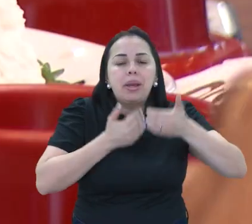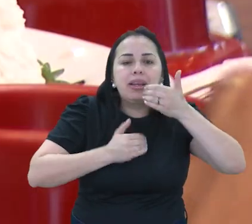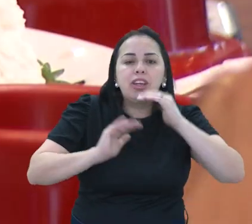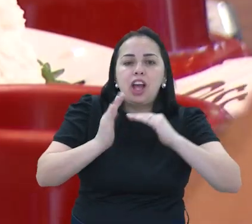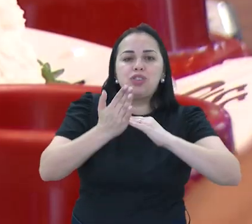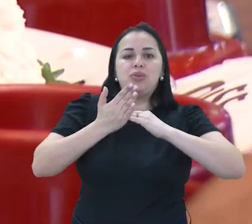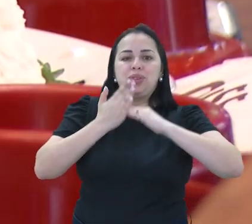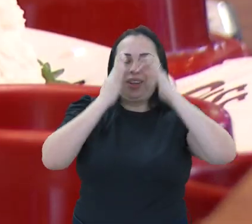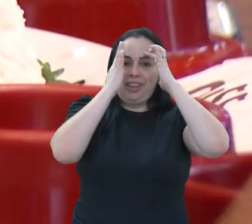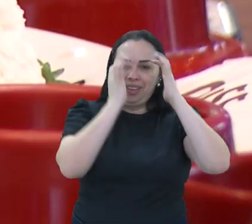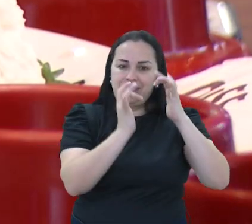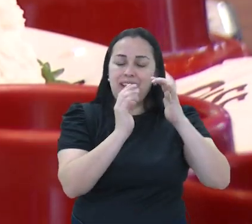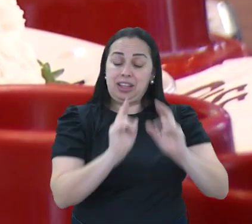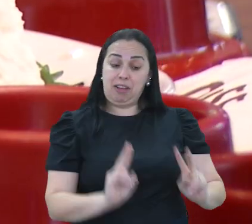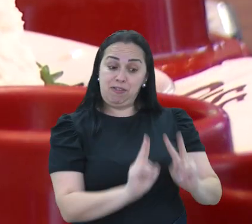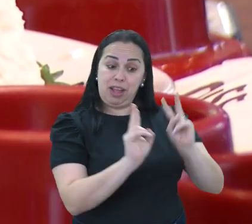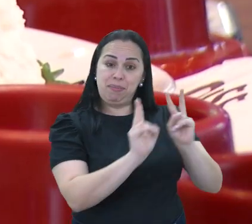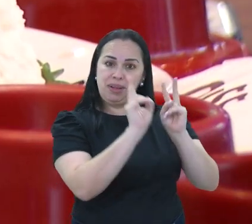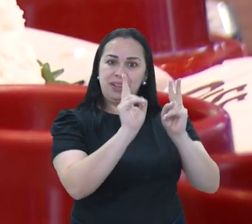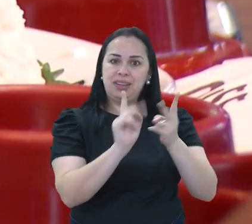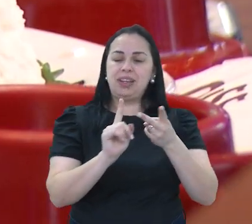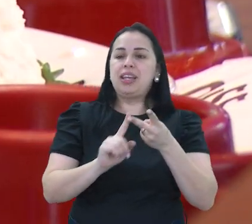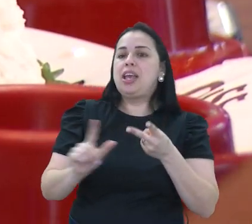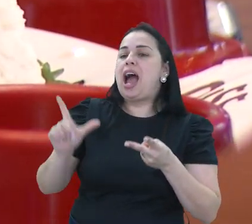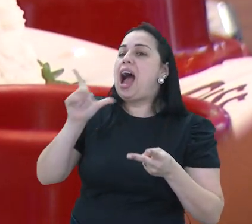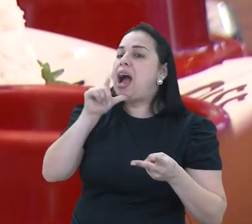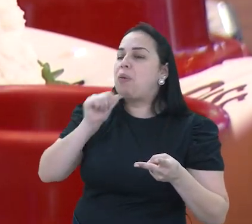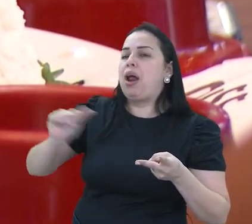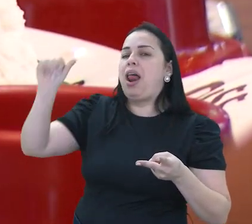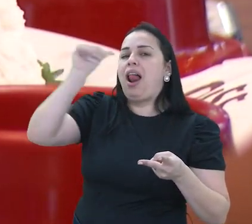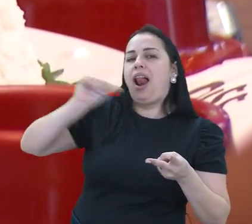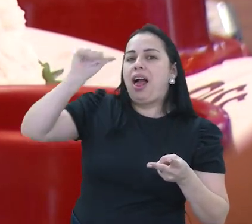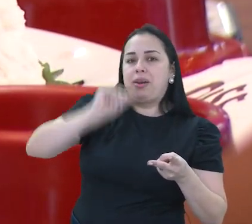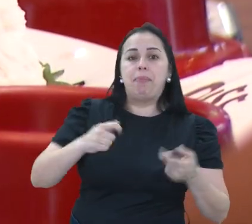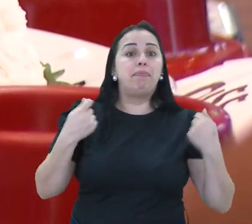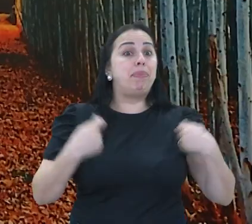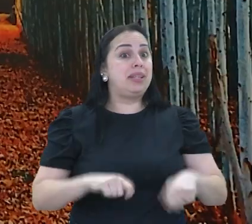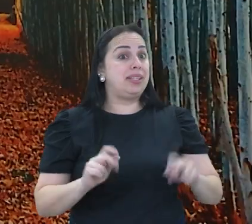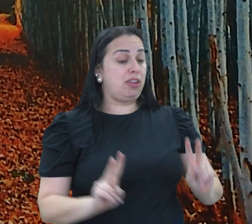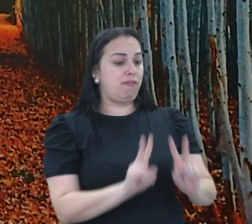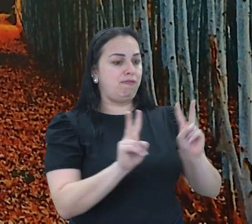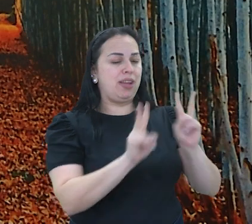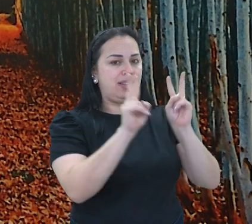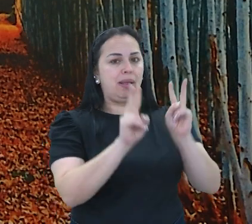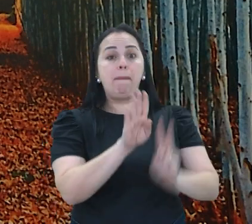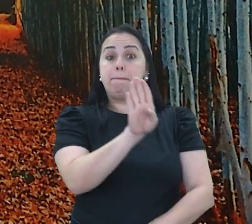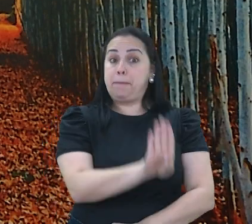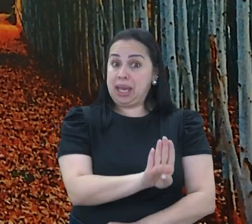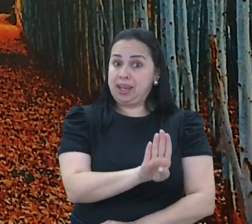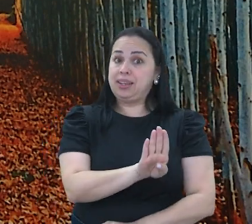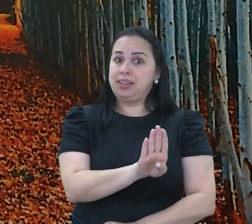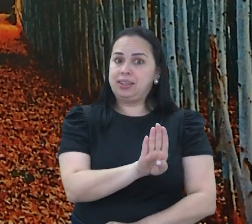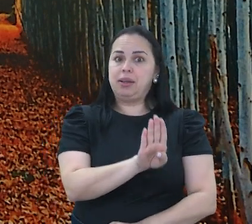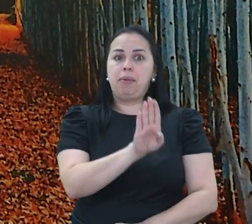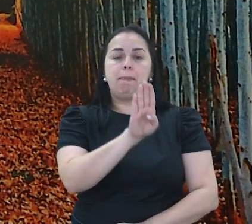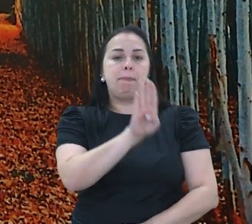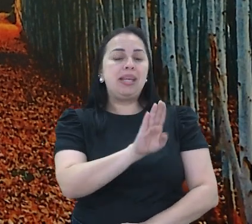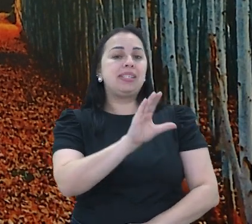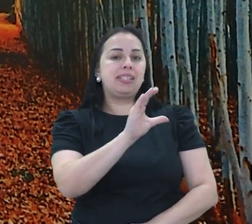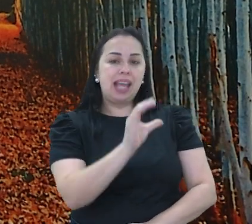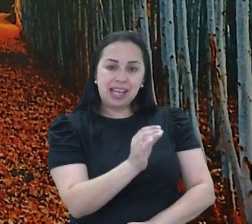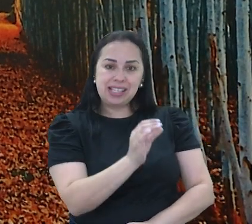os alimentos amigos de cérebro, ricos em vitaminas, e beber muita água. Nós temos que pensar nas vitaminas do complexo